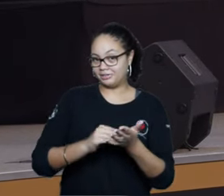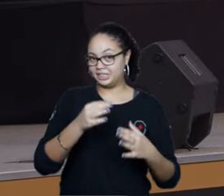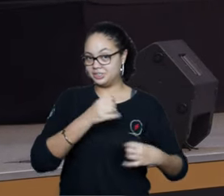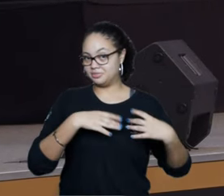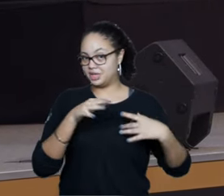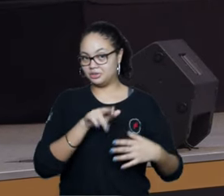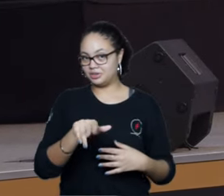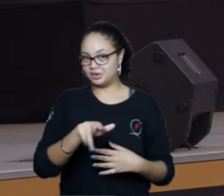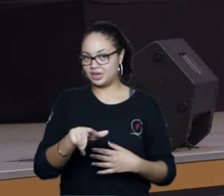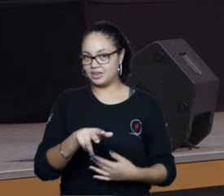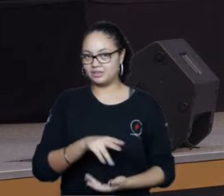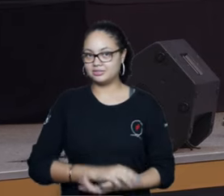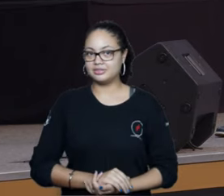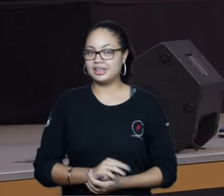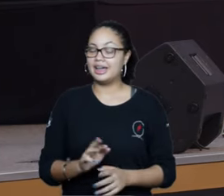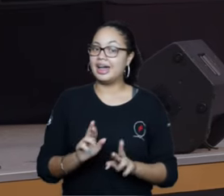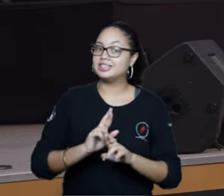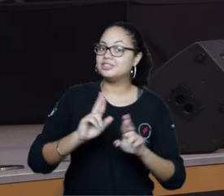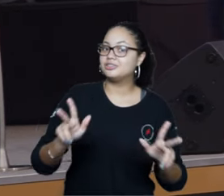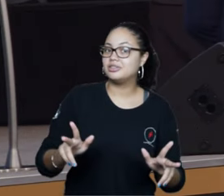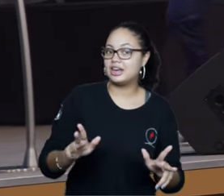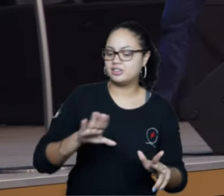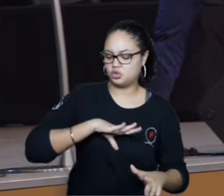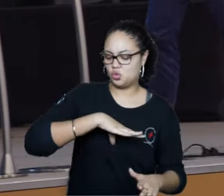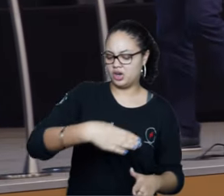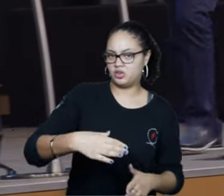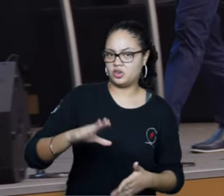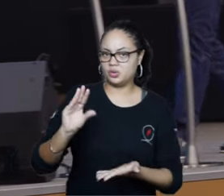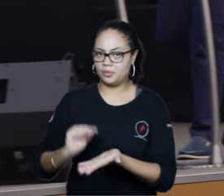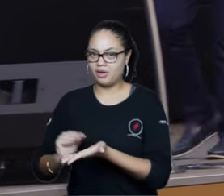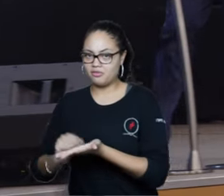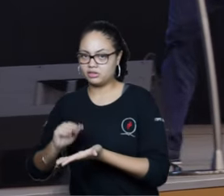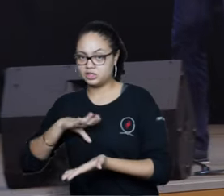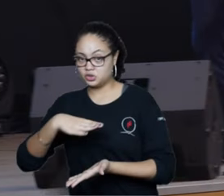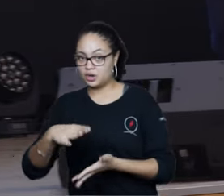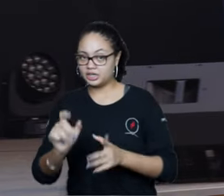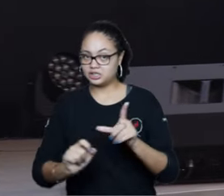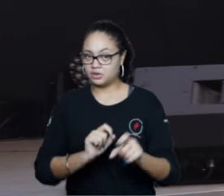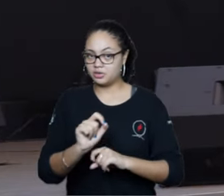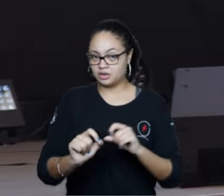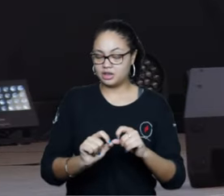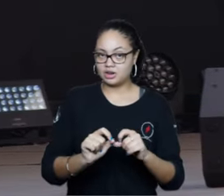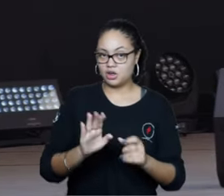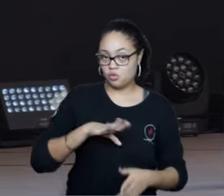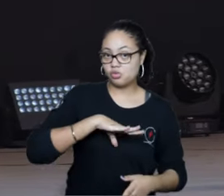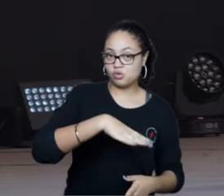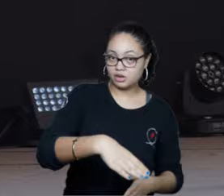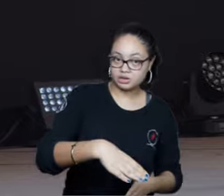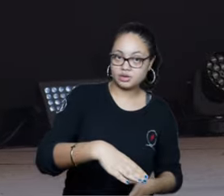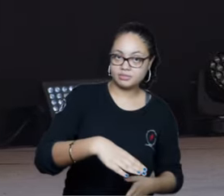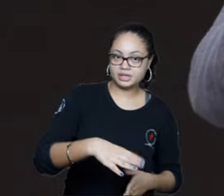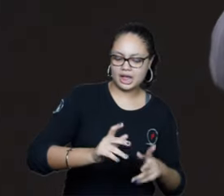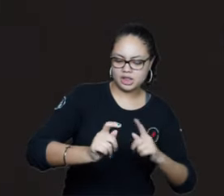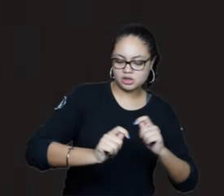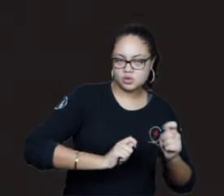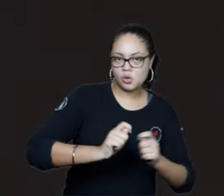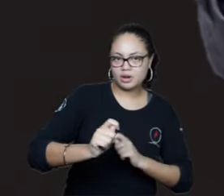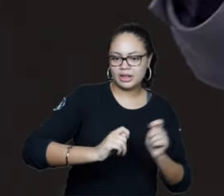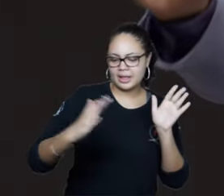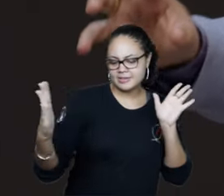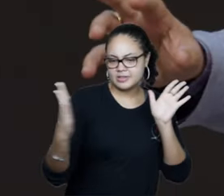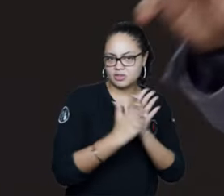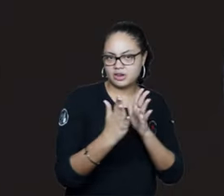medo a diferença do corajoso para o medroso é que o corajoso domina